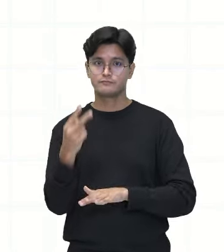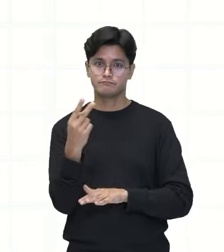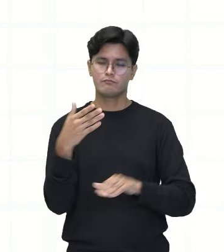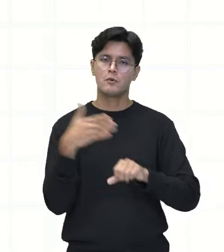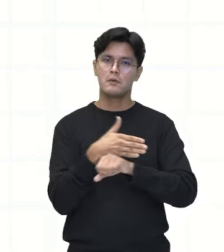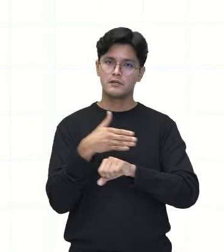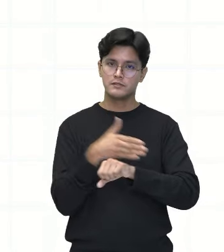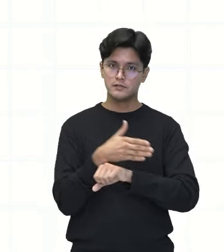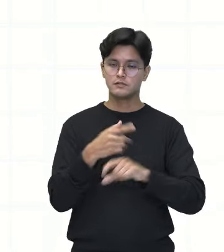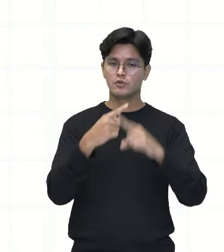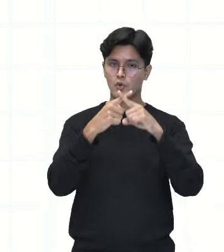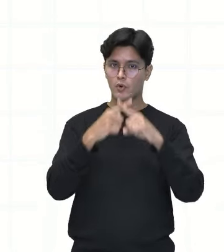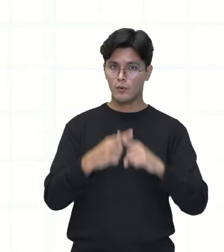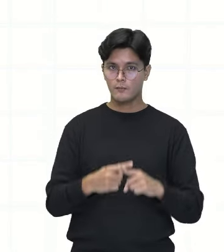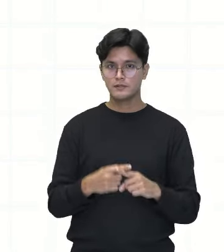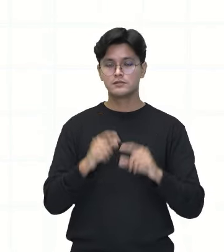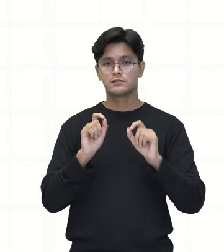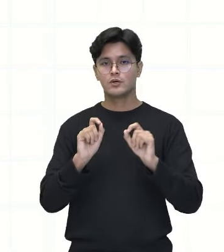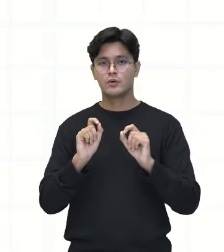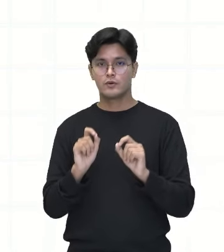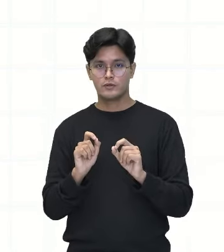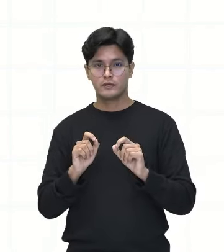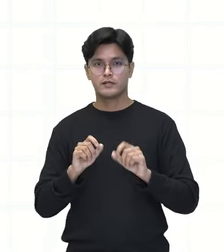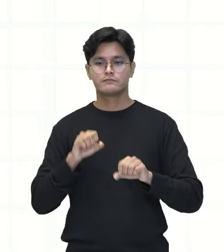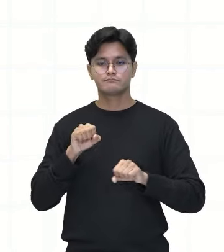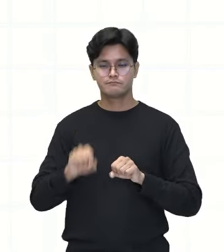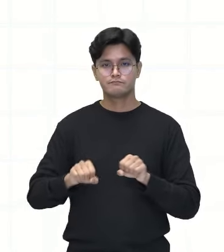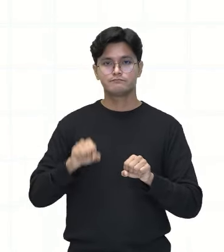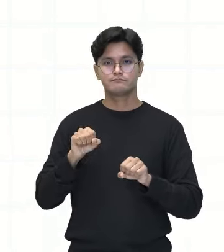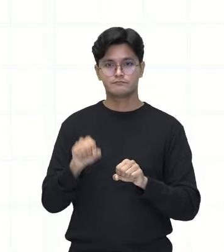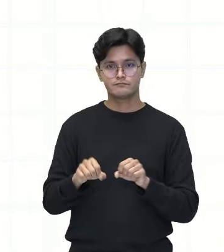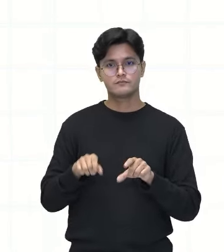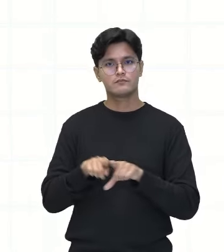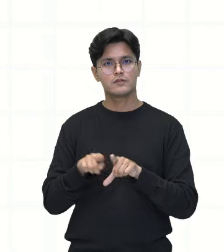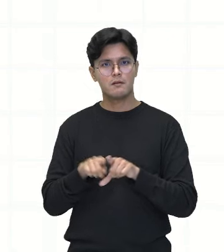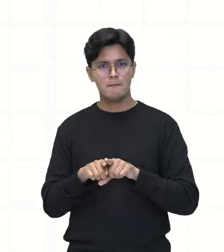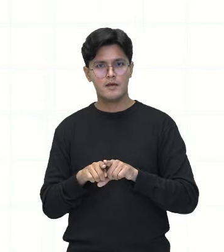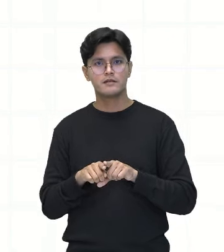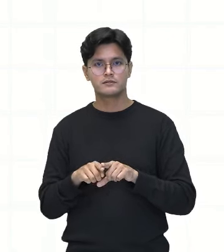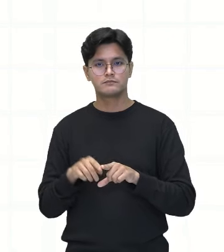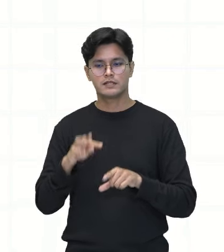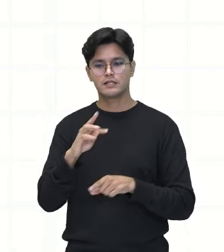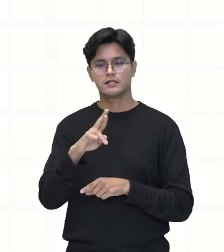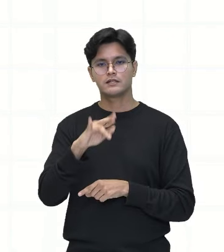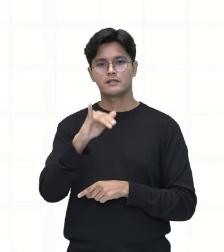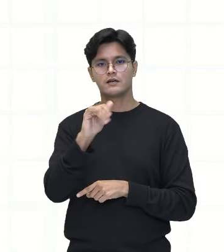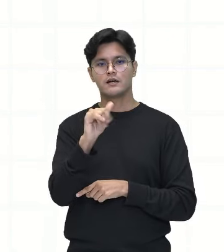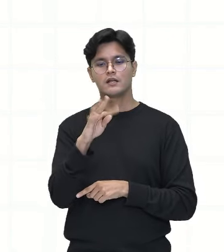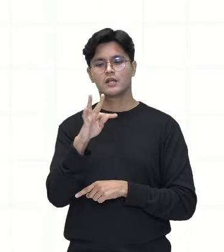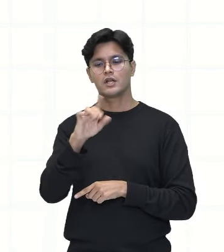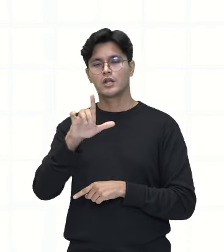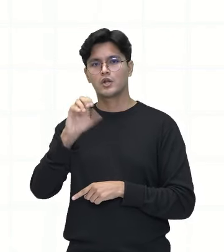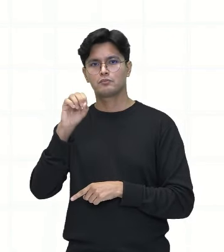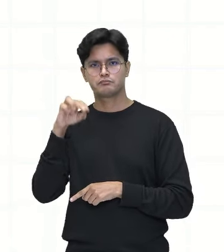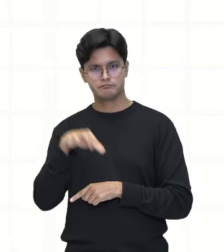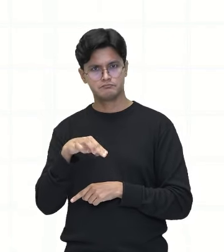também de uma competição de triatlon. Esse menininho é bom, né? Então, vamos ver aqui, continuando comigo. Então,